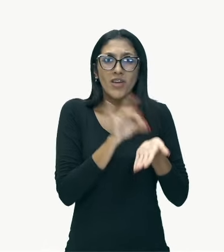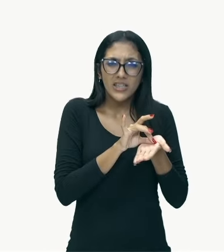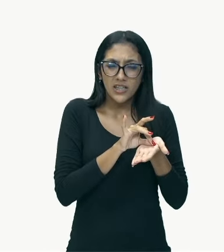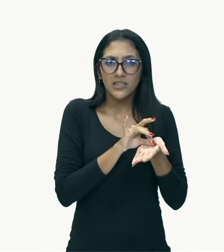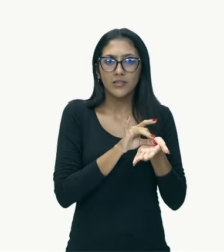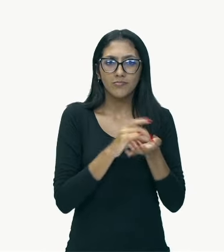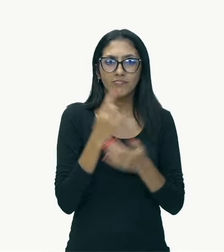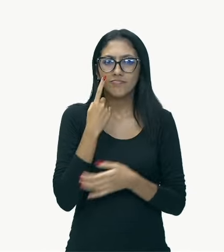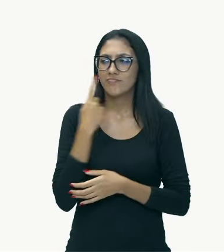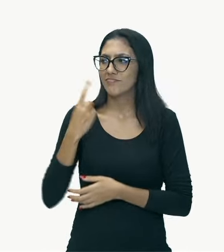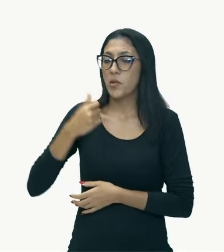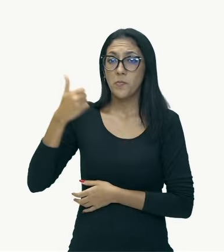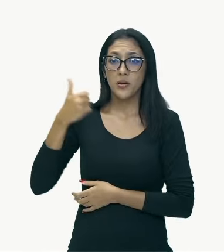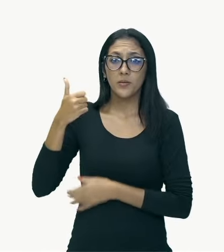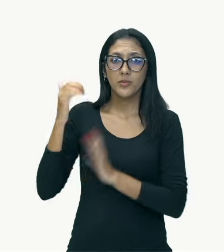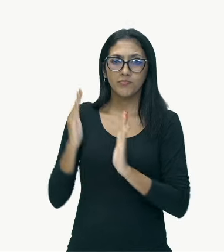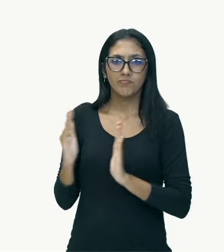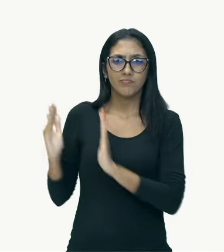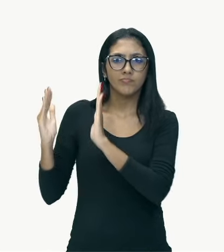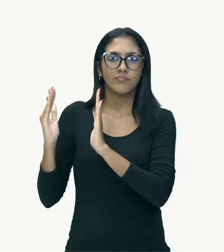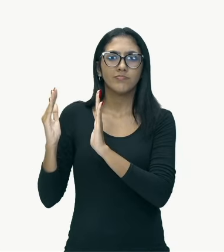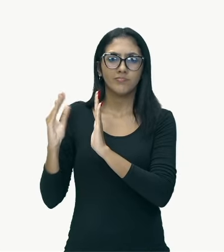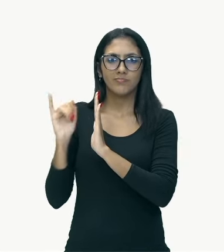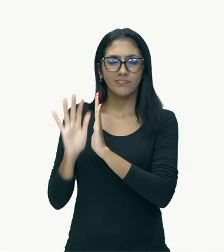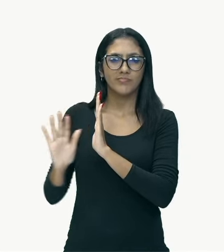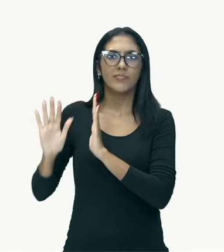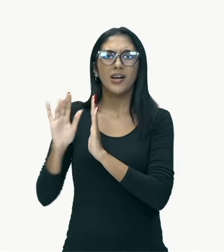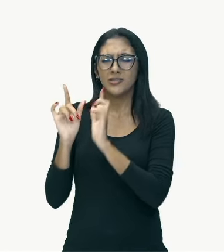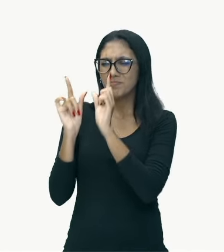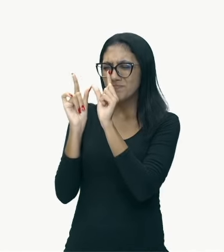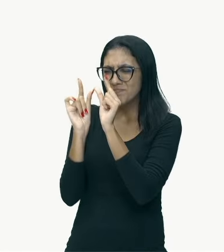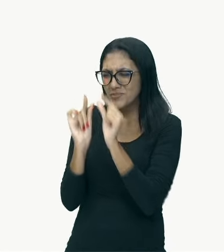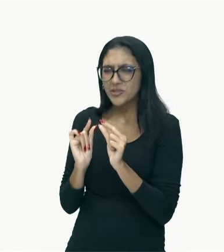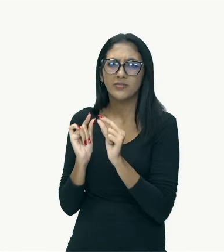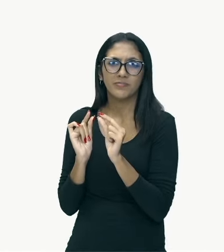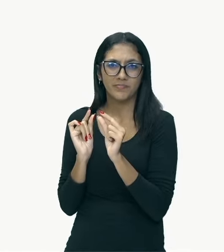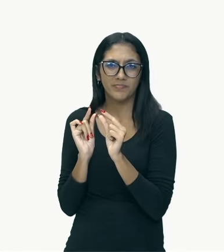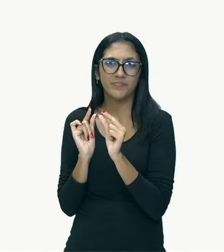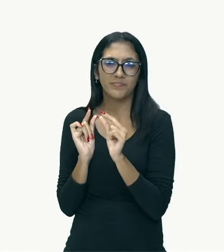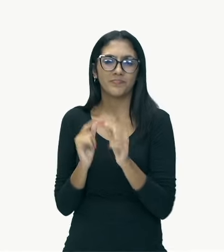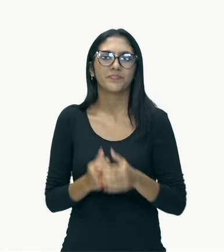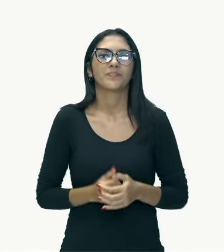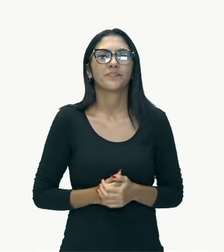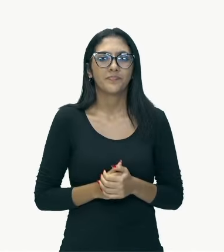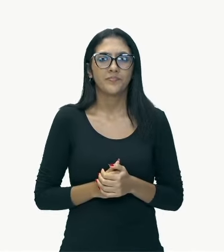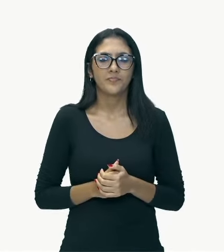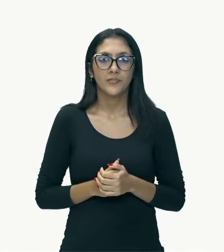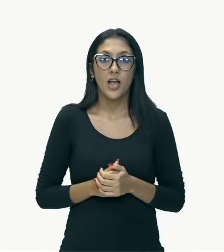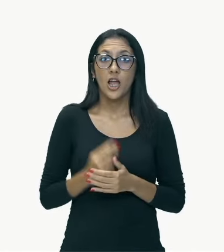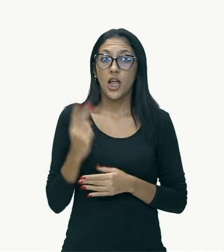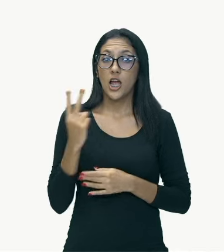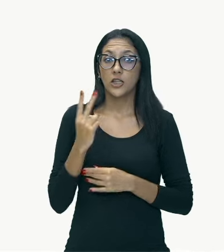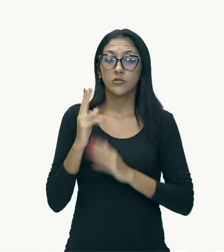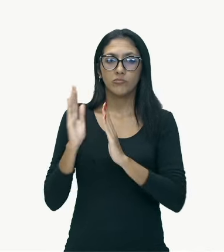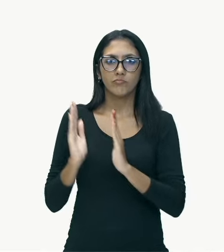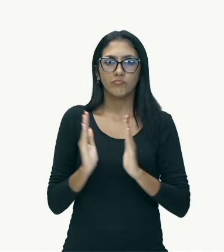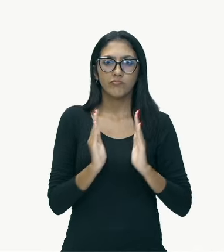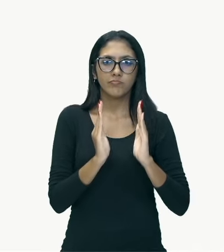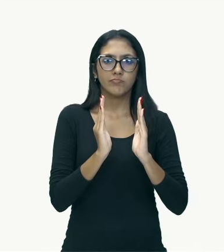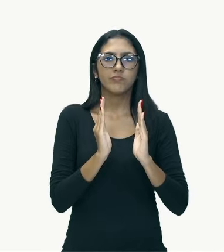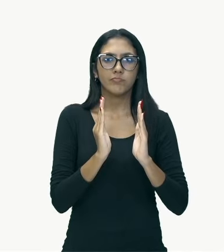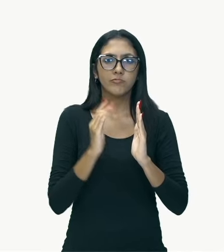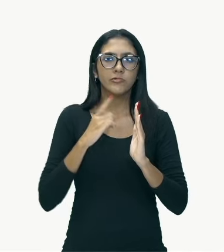Aí na ilustração é o tamanho das partículas. Quando a partícula está entre